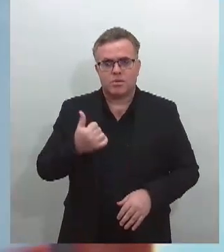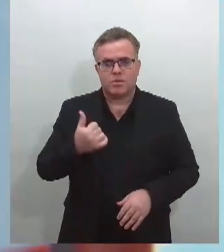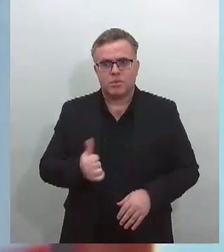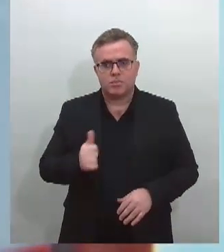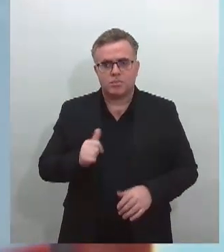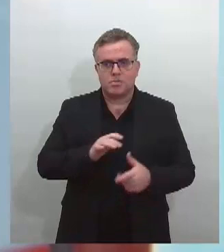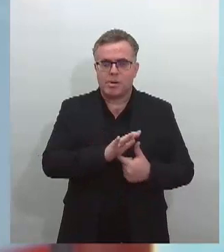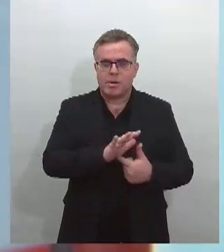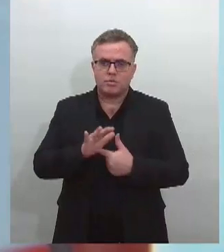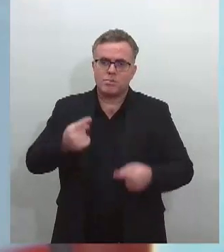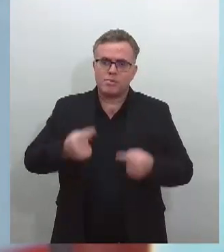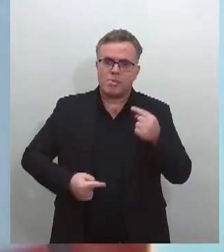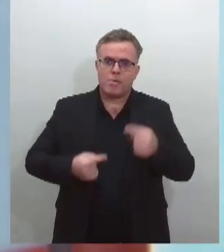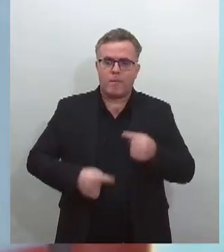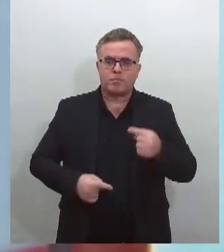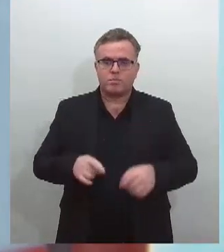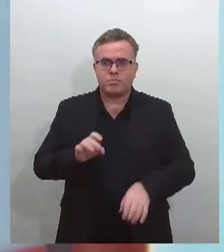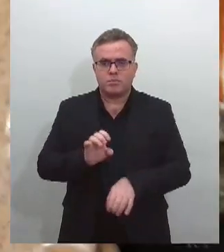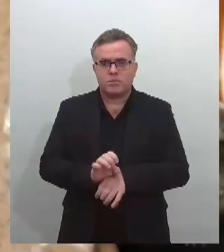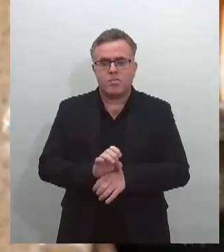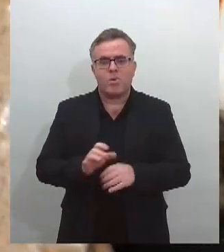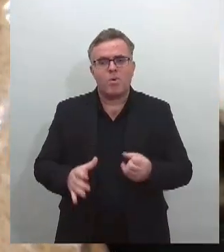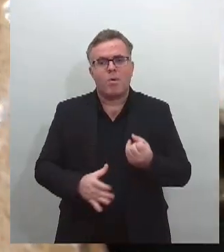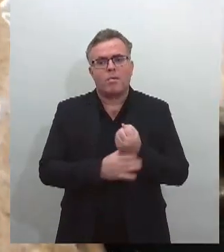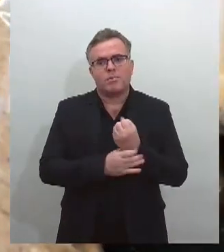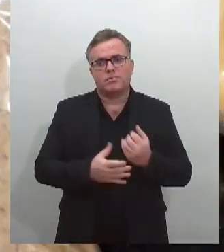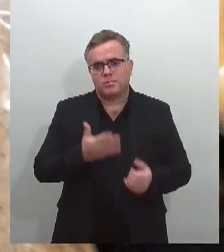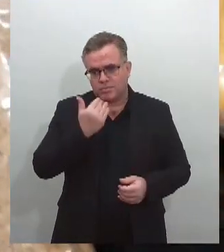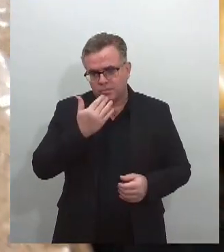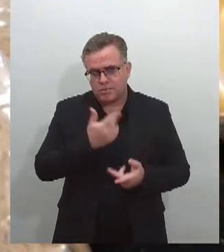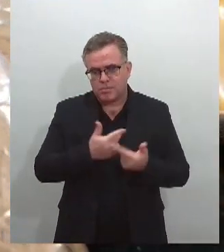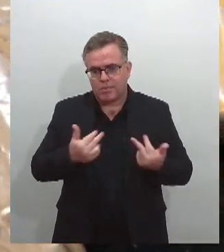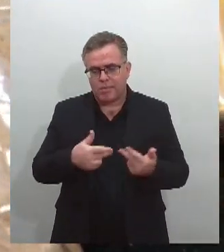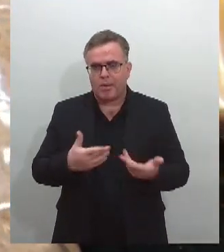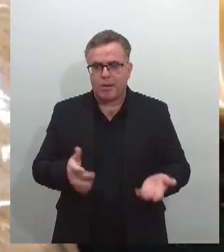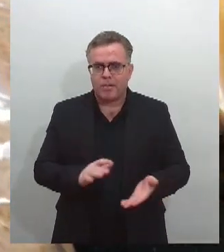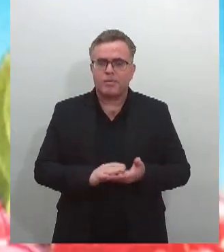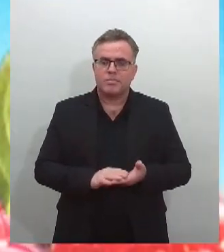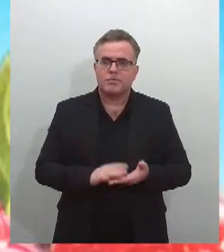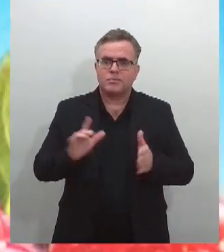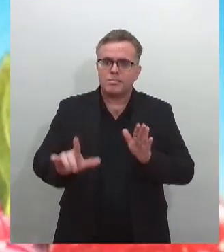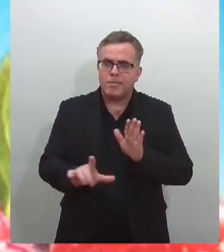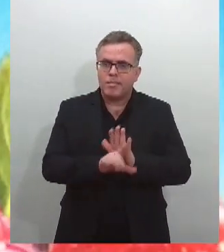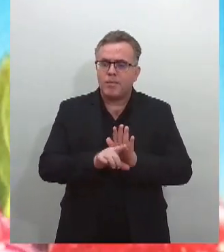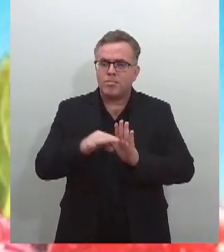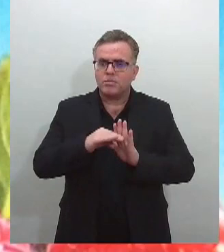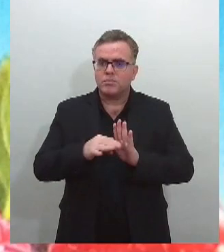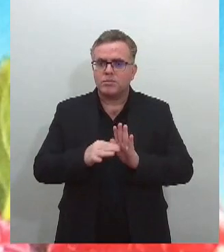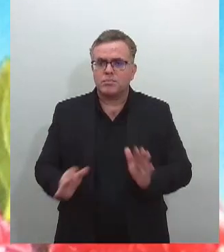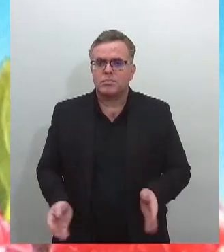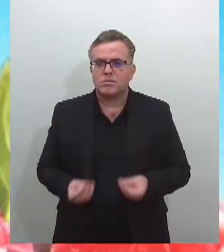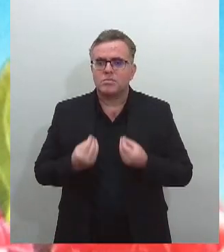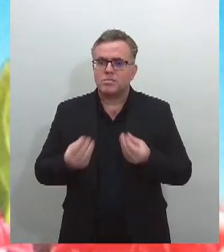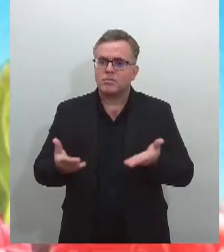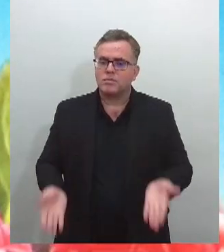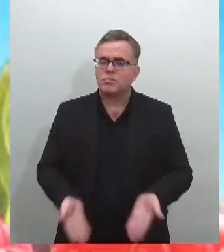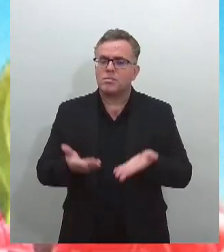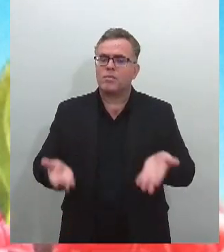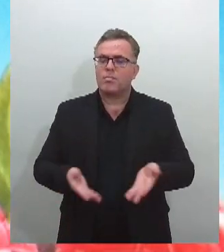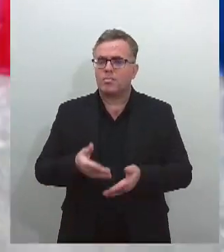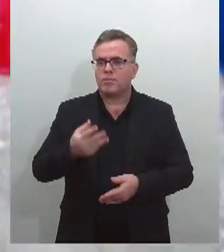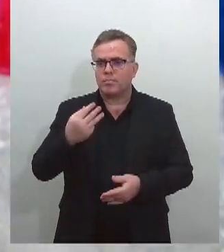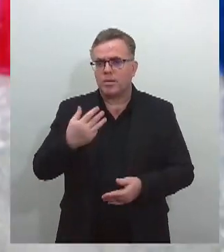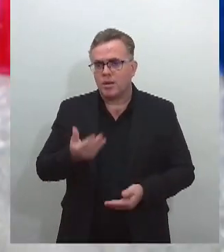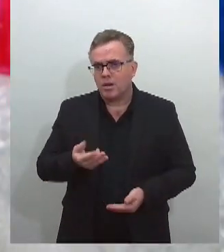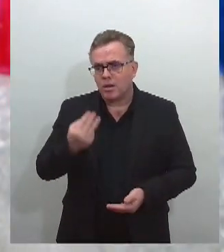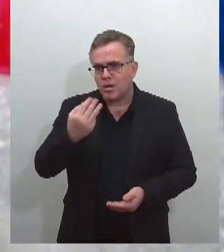Estadual de Segurança Alimentar e Nutricional. Essa legislação busca promover a alimentação saudável e adequada para a